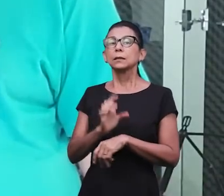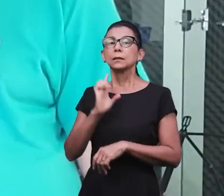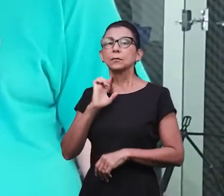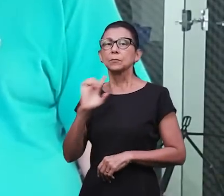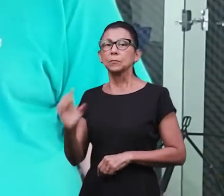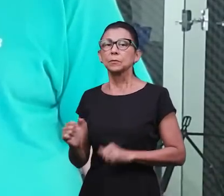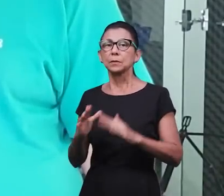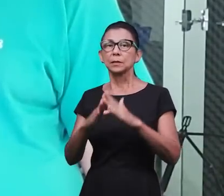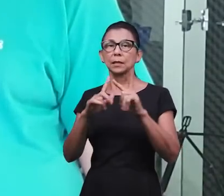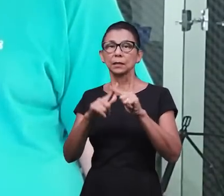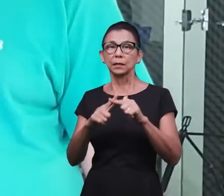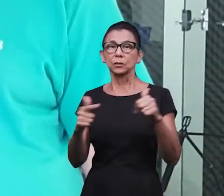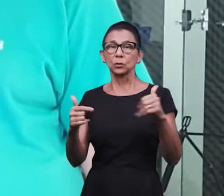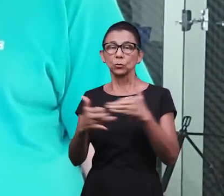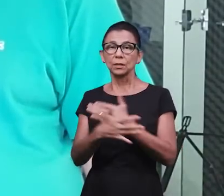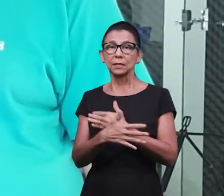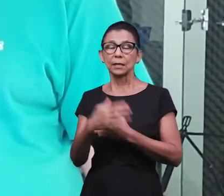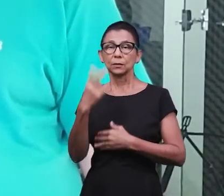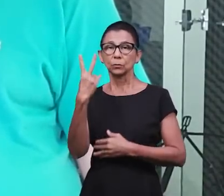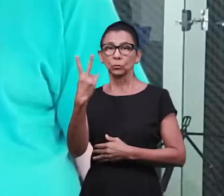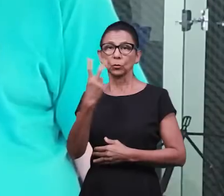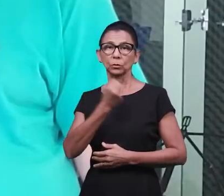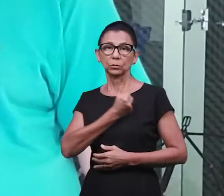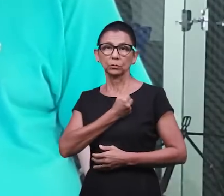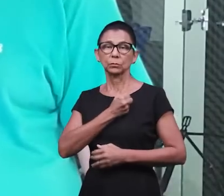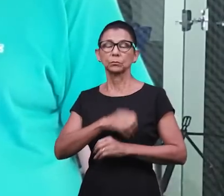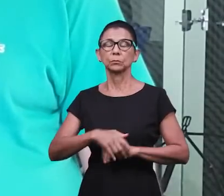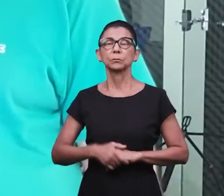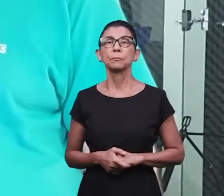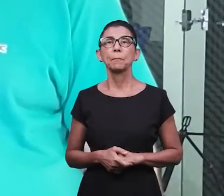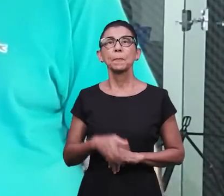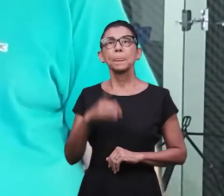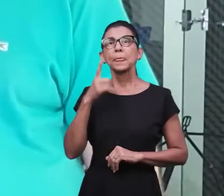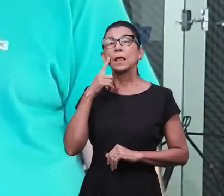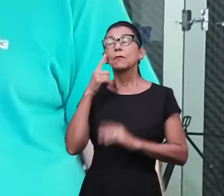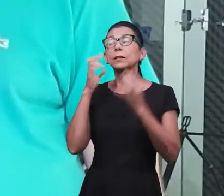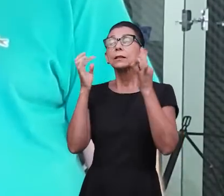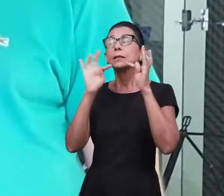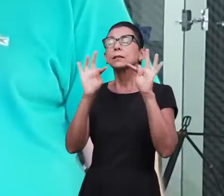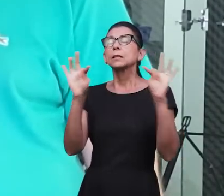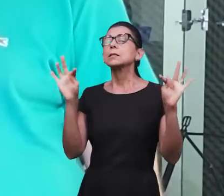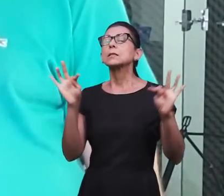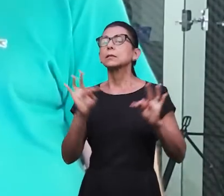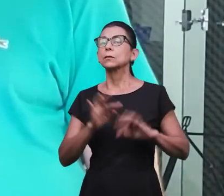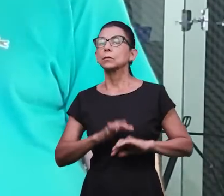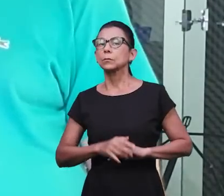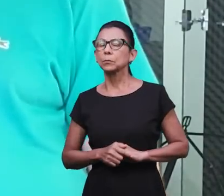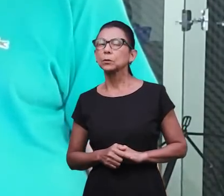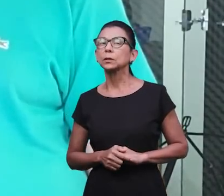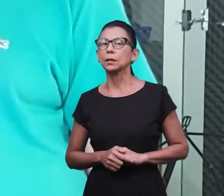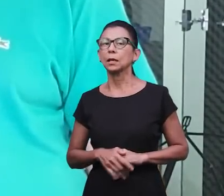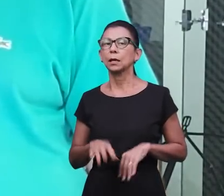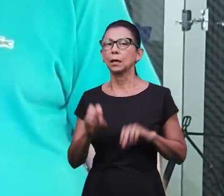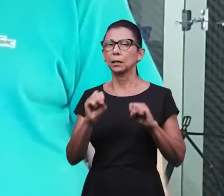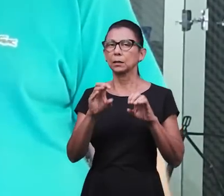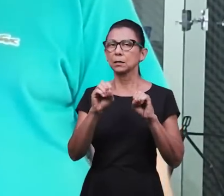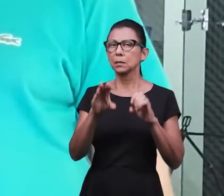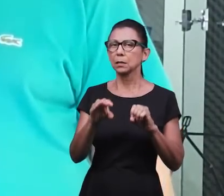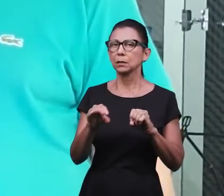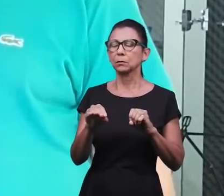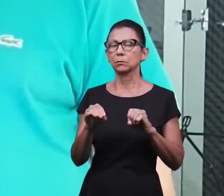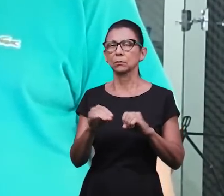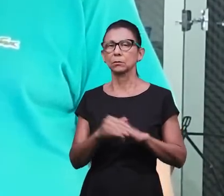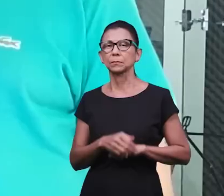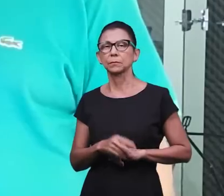Igreja Central 2. E já para contextualizar aquilo que temos recebido como ensino aqui através das aulas,